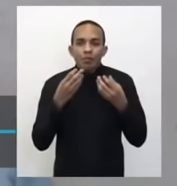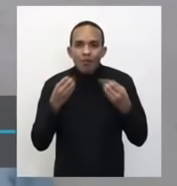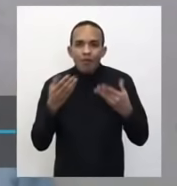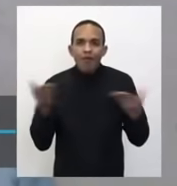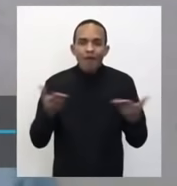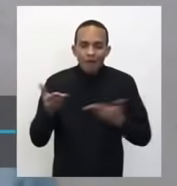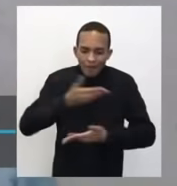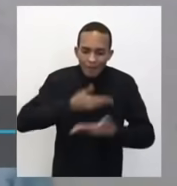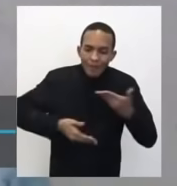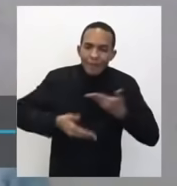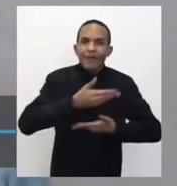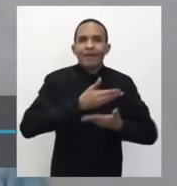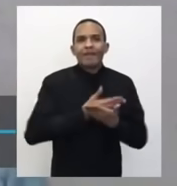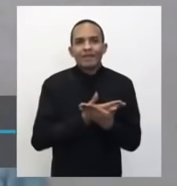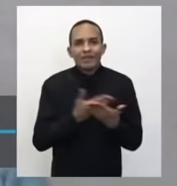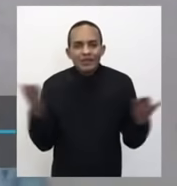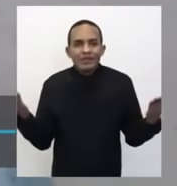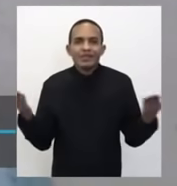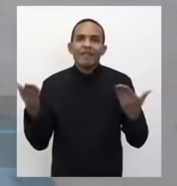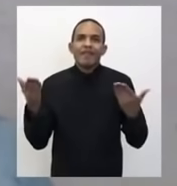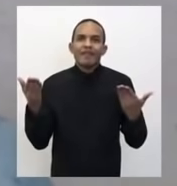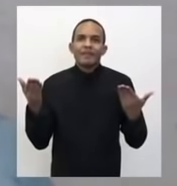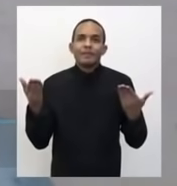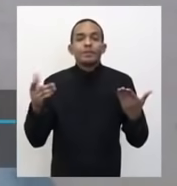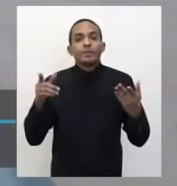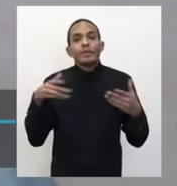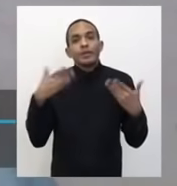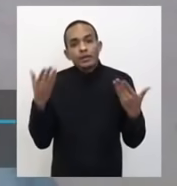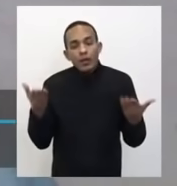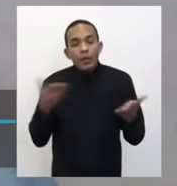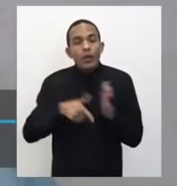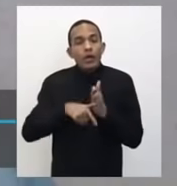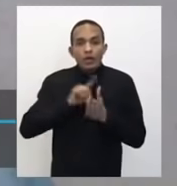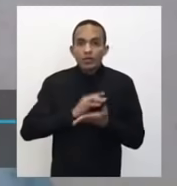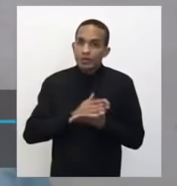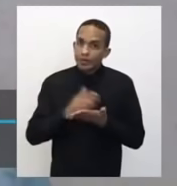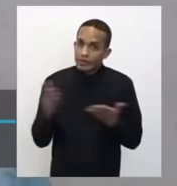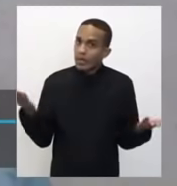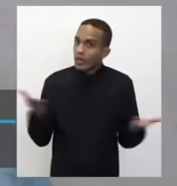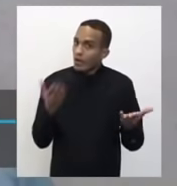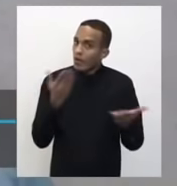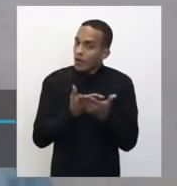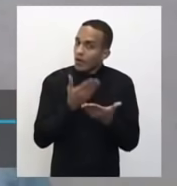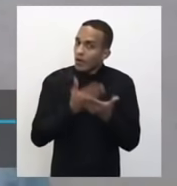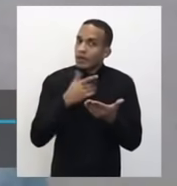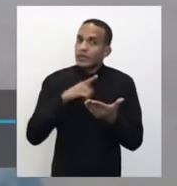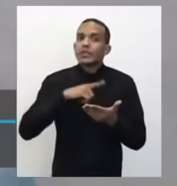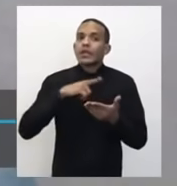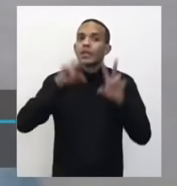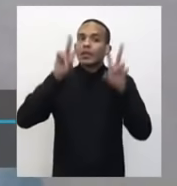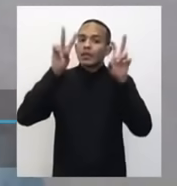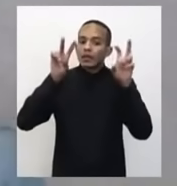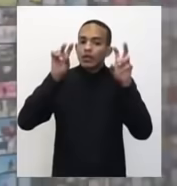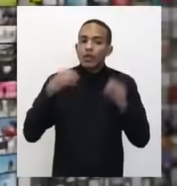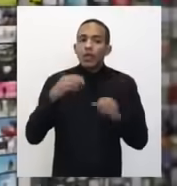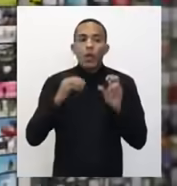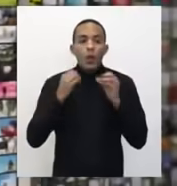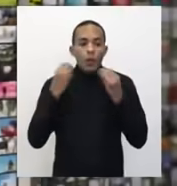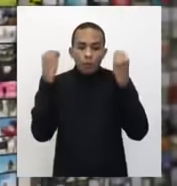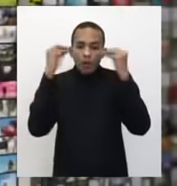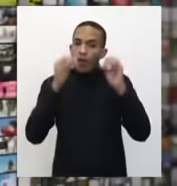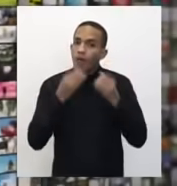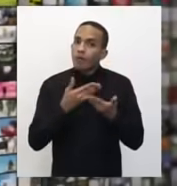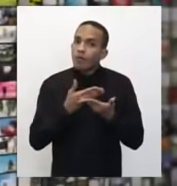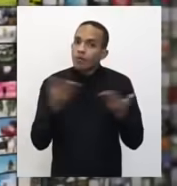desse momento de troca com vocês. Mas antes da gente começar, que a nossa aula hoje tem o título de Eu Posto, você compartilha,